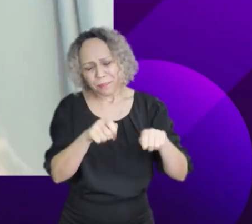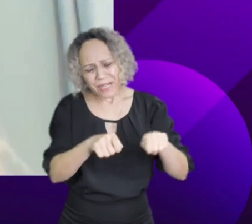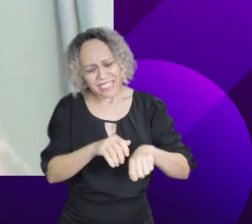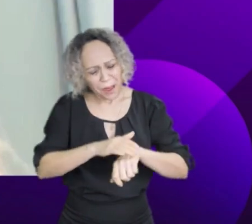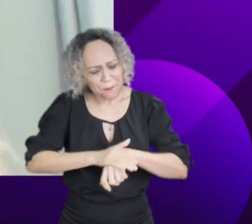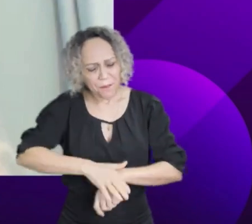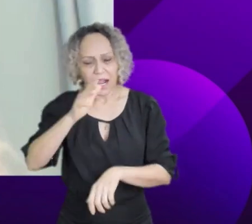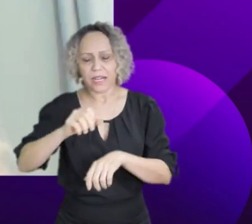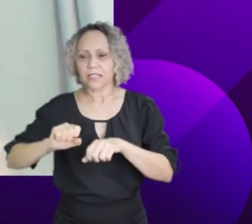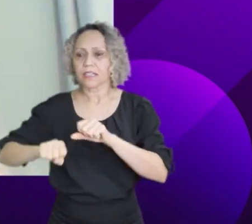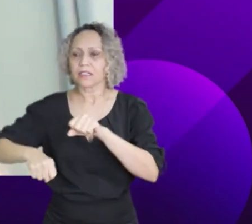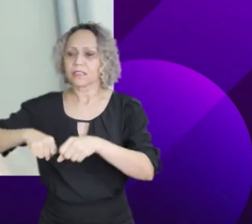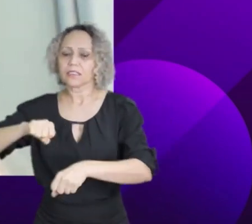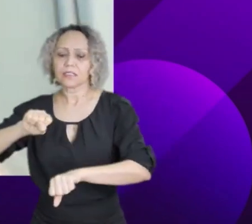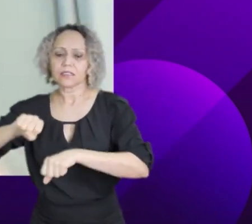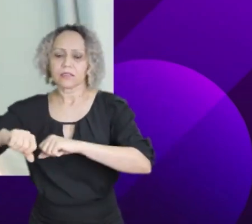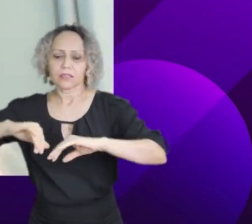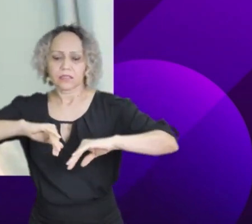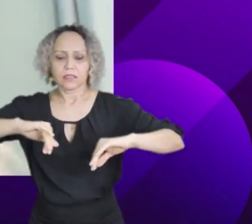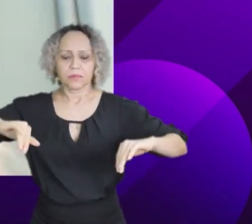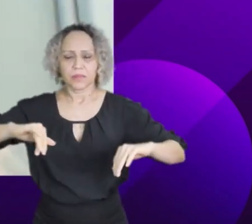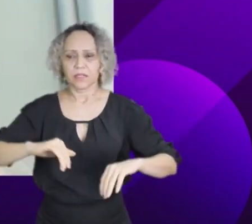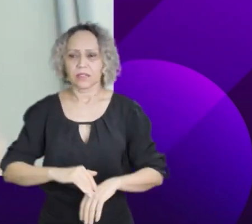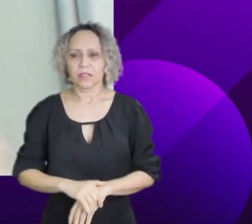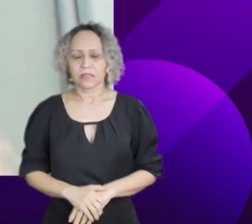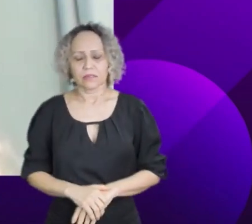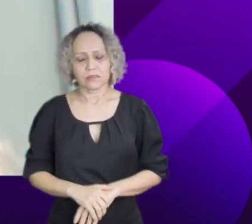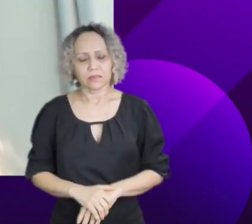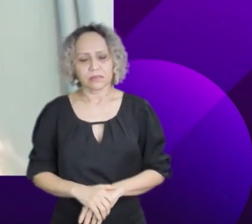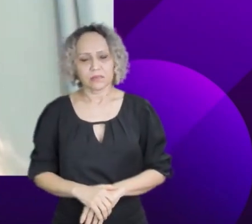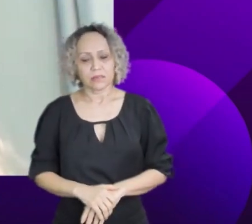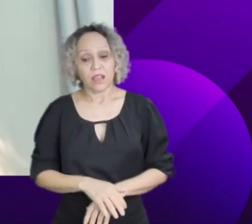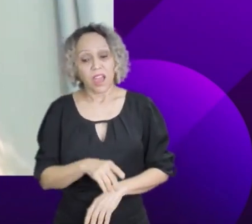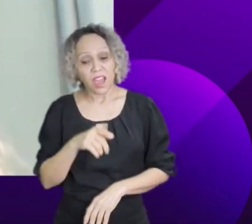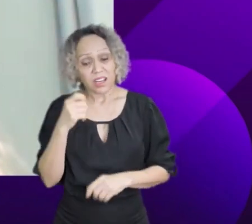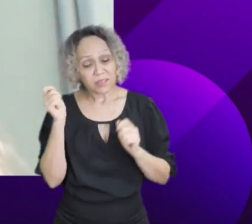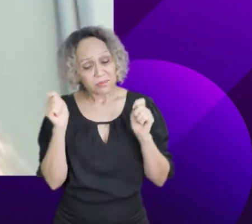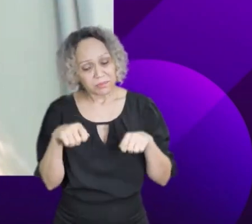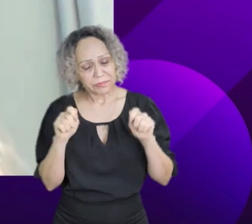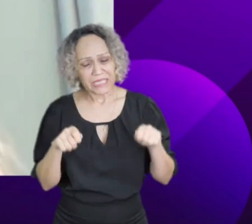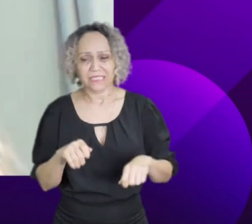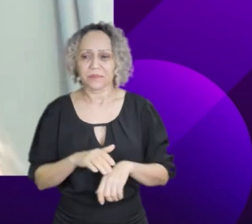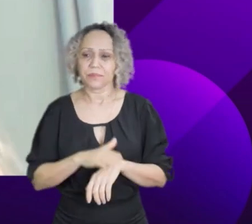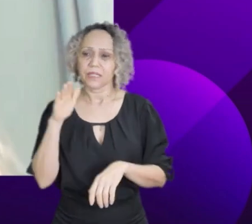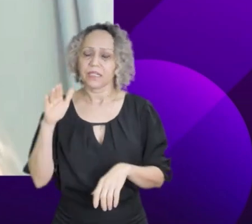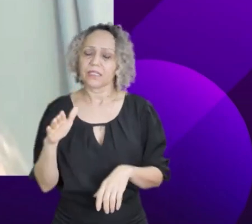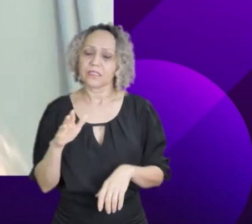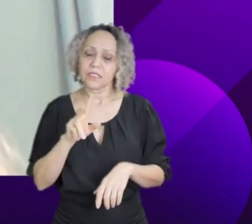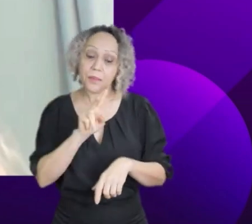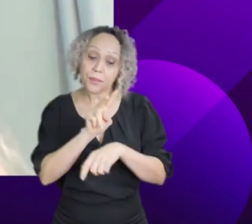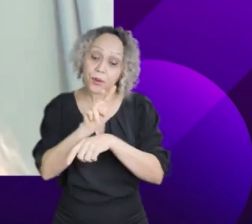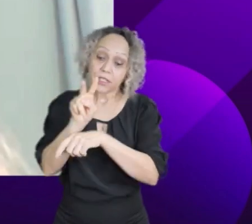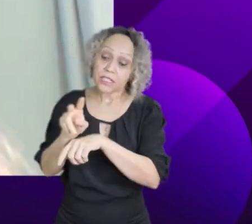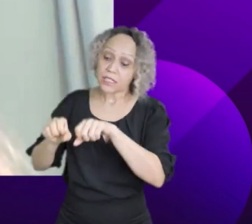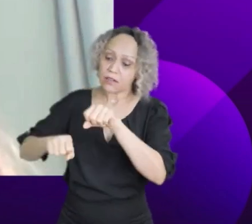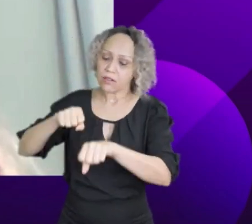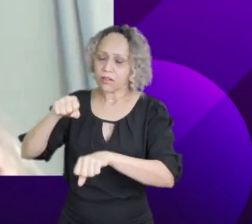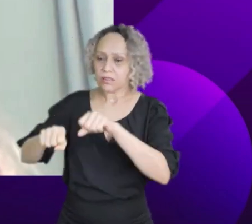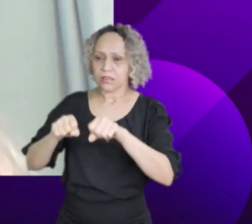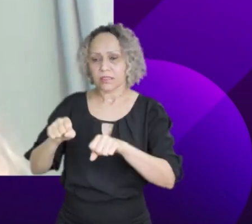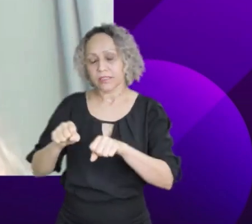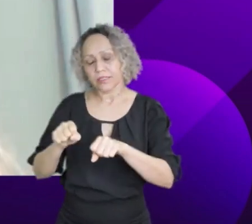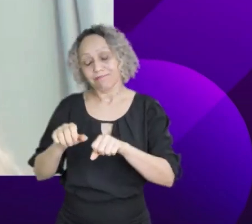e que o tráfego é rápido, são as que mais precisam dessa infraestrutura de proteção. Porém, elas tendem a